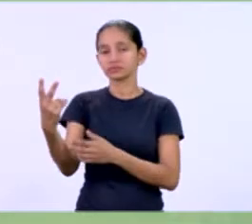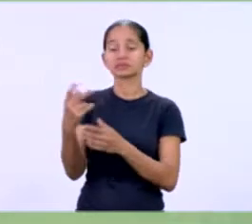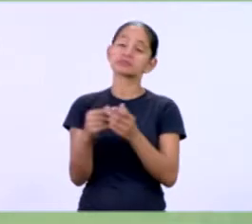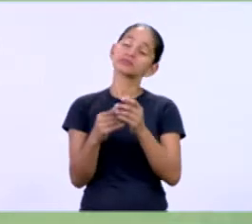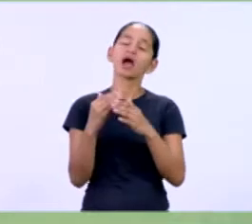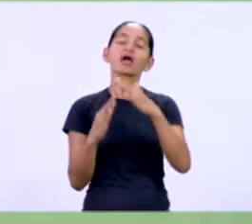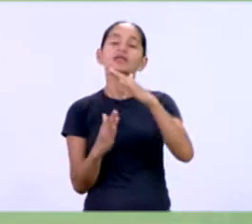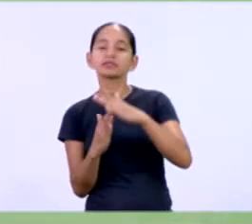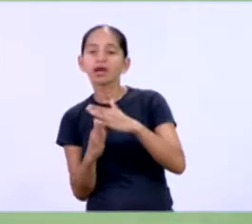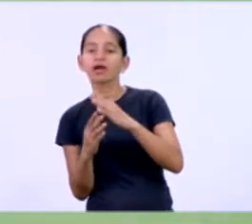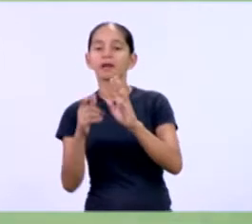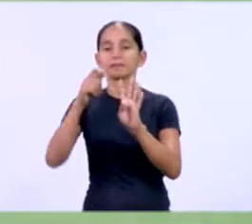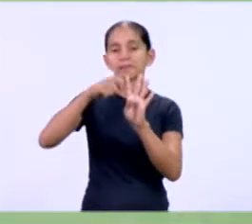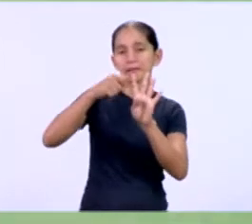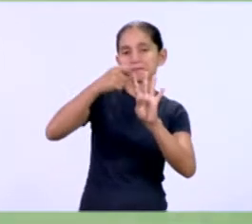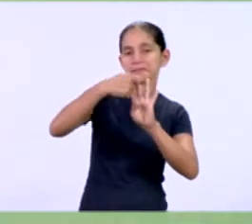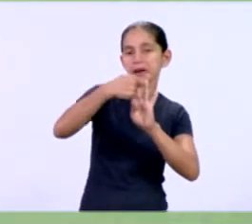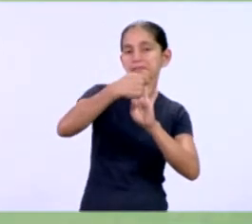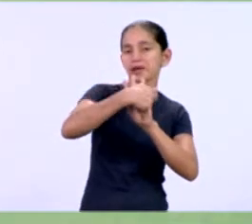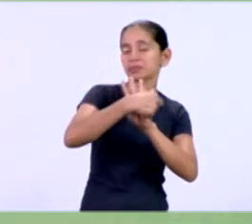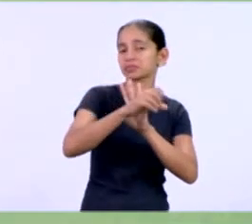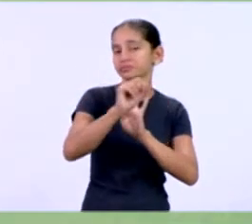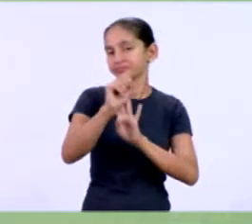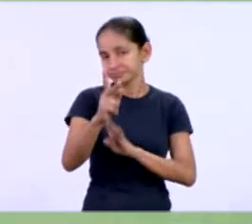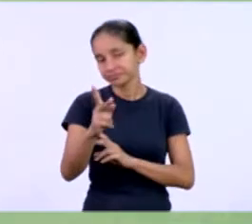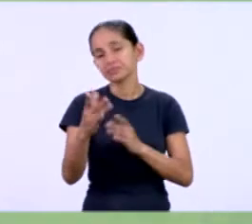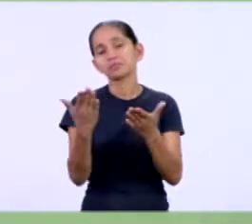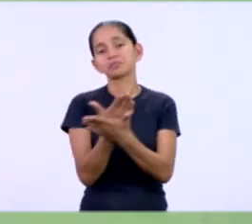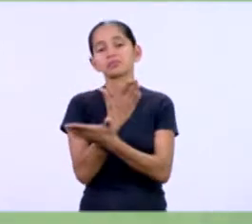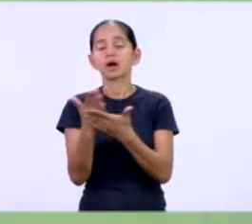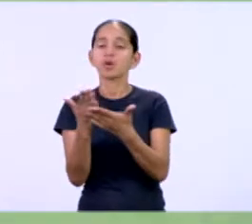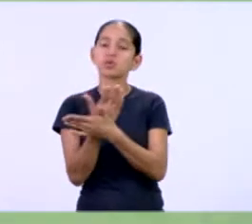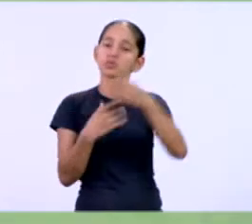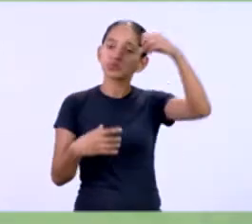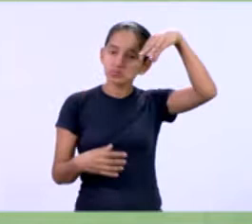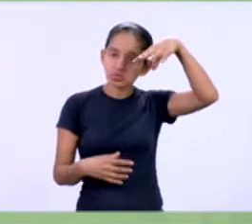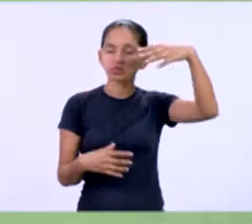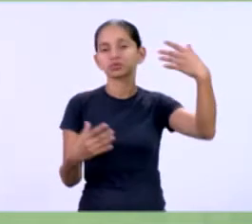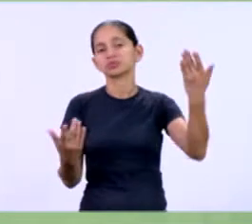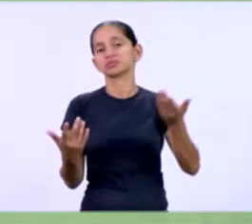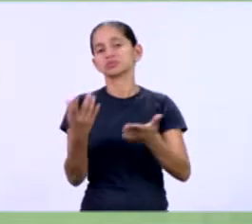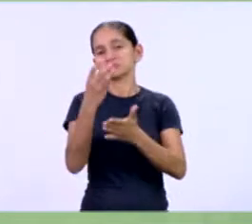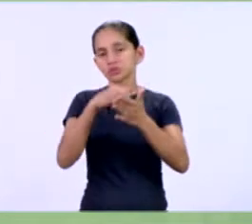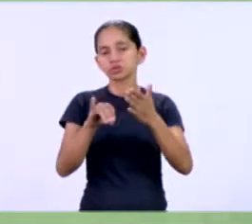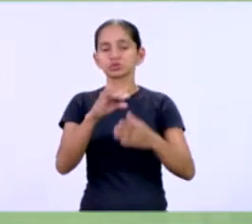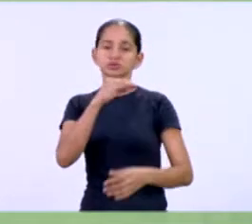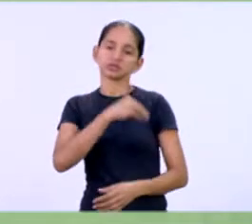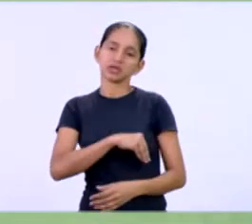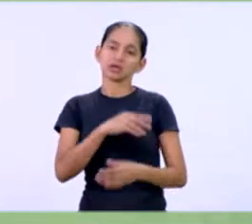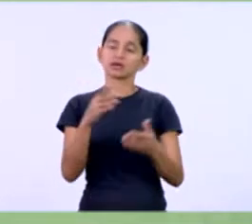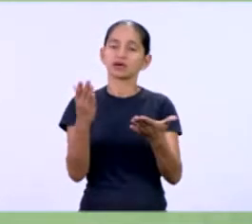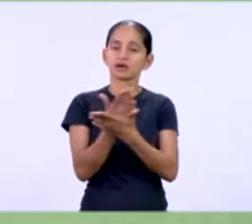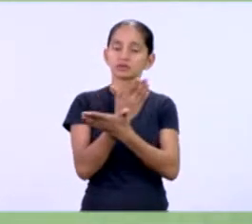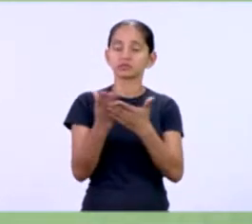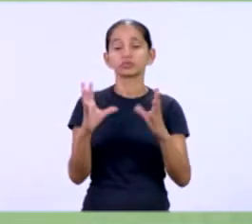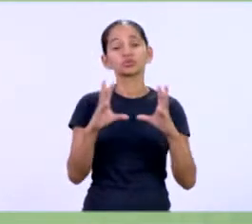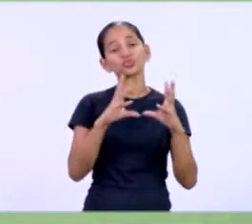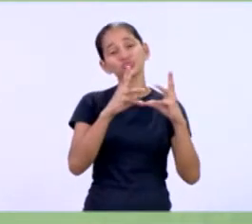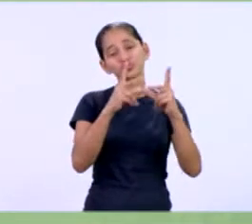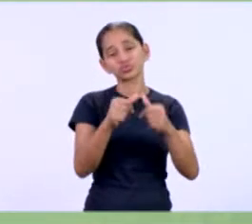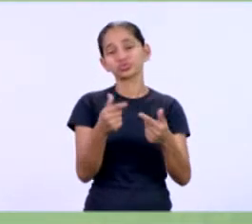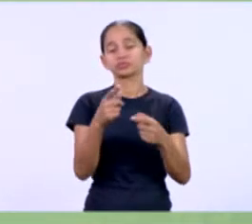para pagar as despesas, impostos, energia, salários e outros gastos, significa que parte ou total